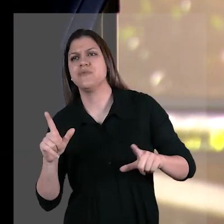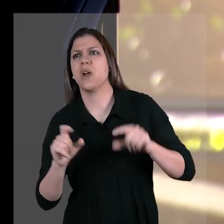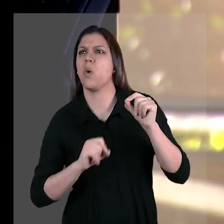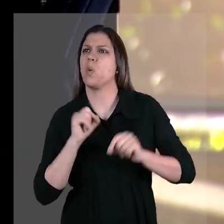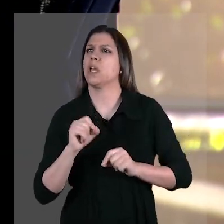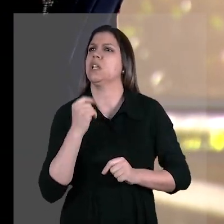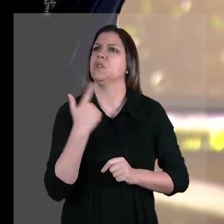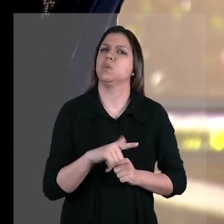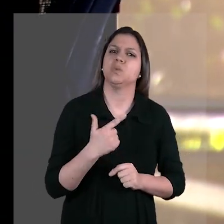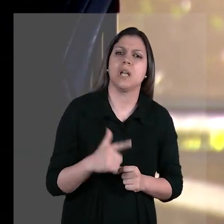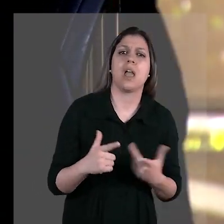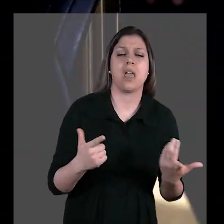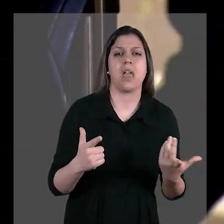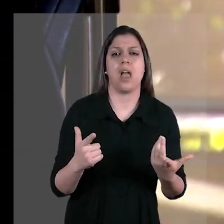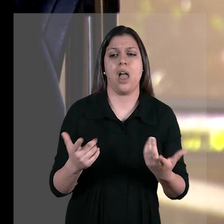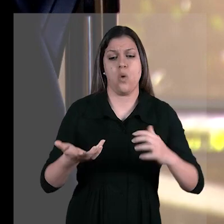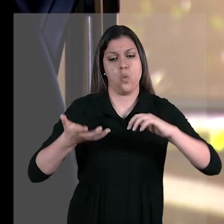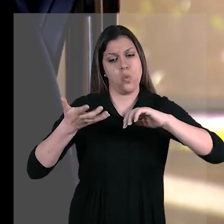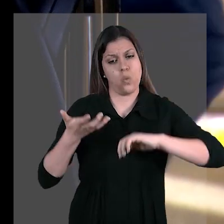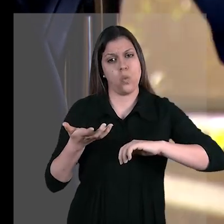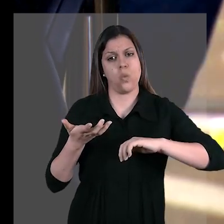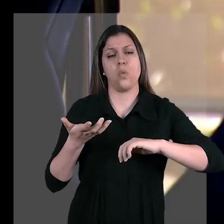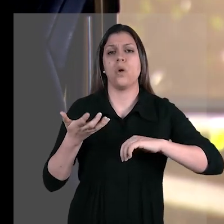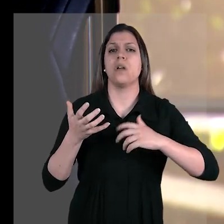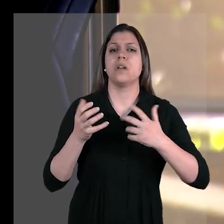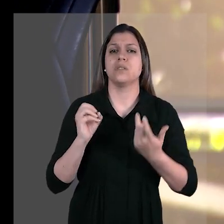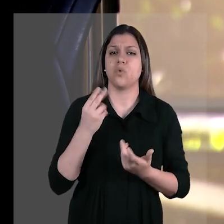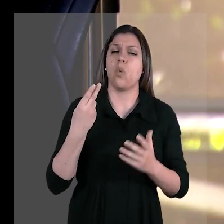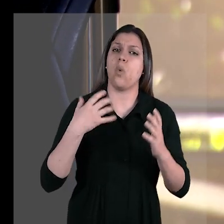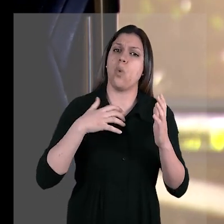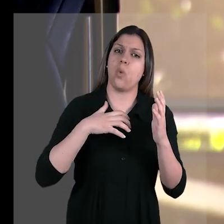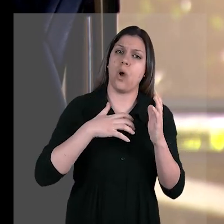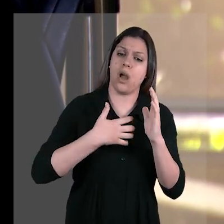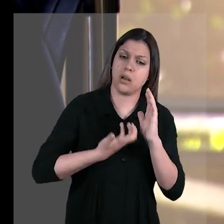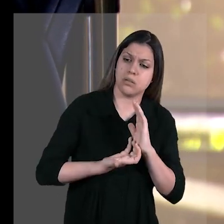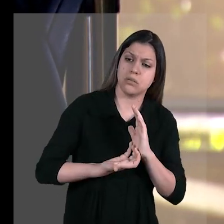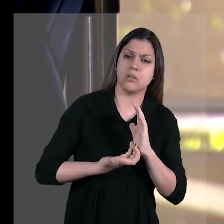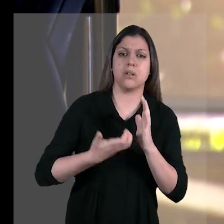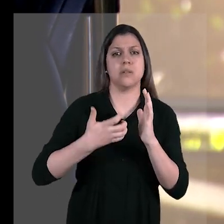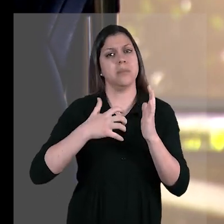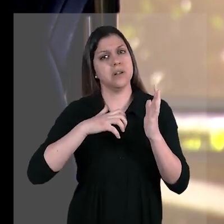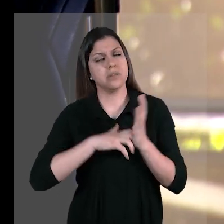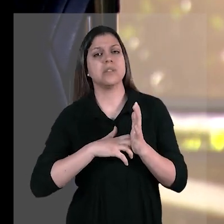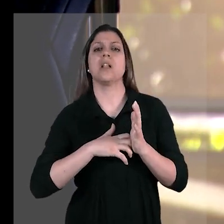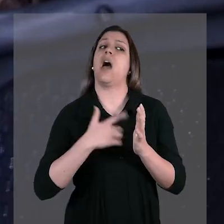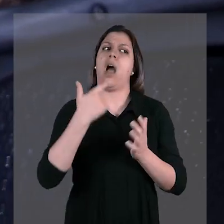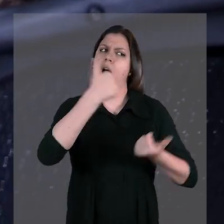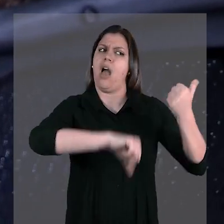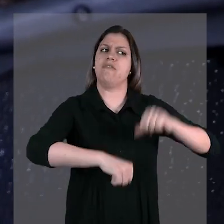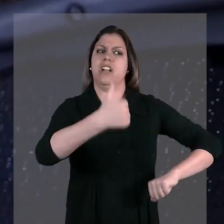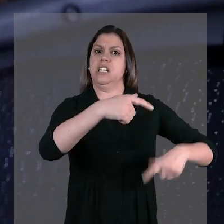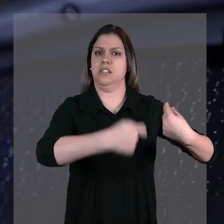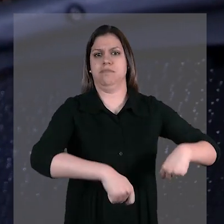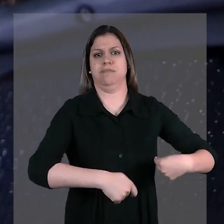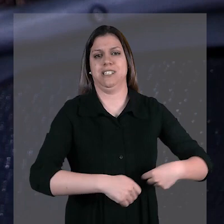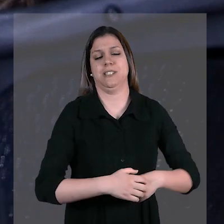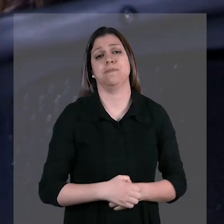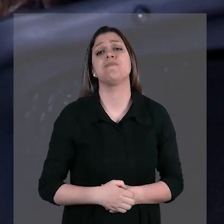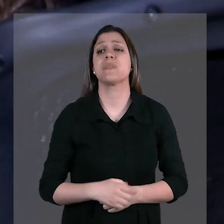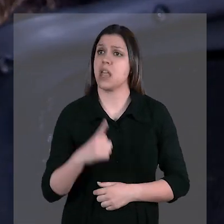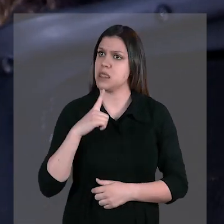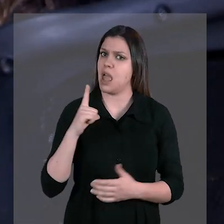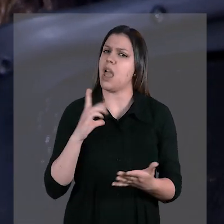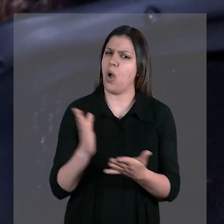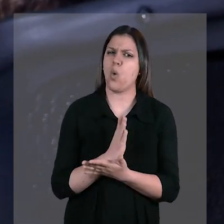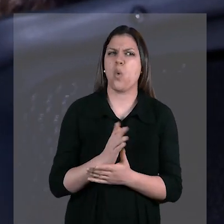que não é, até para o que o Congresso, a Câmara, né, e o Senado posteriormente avalie essa necessidade. Que tem